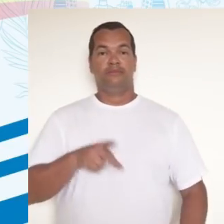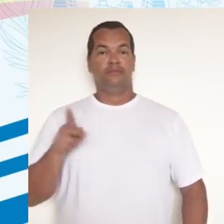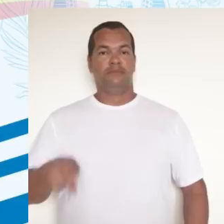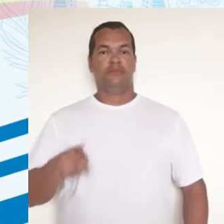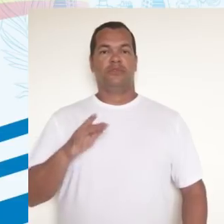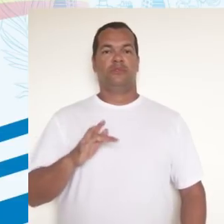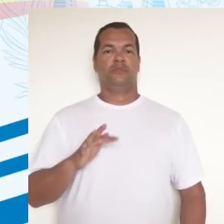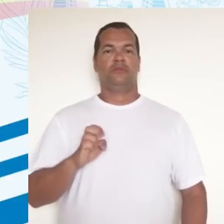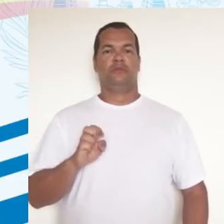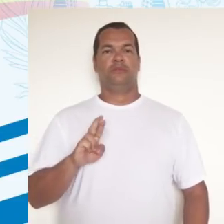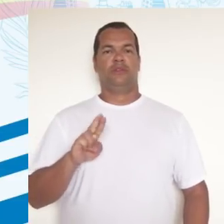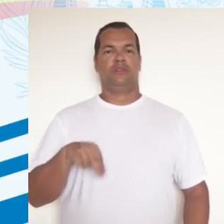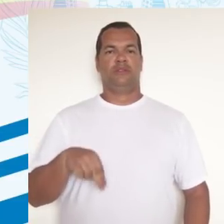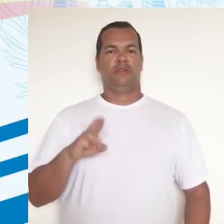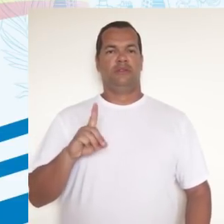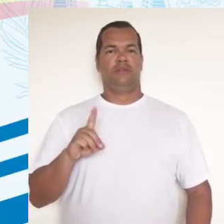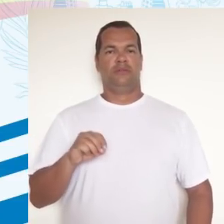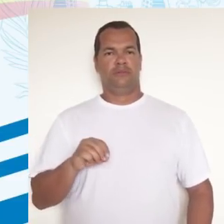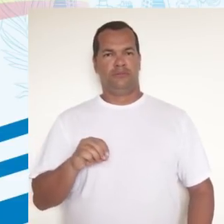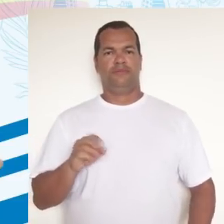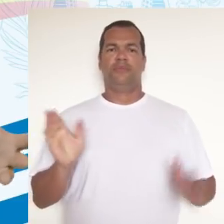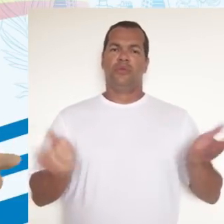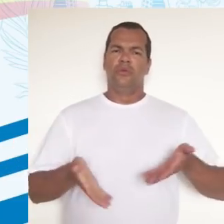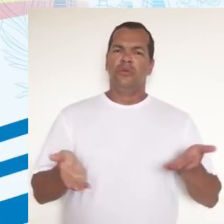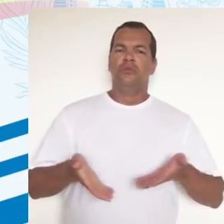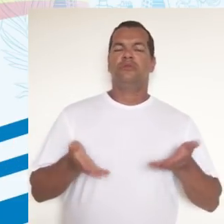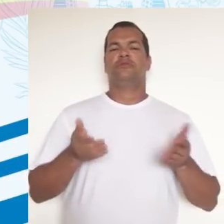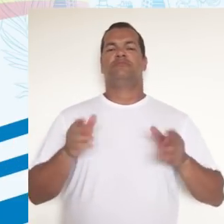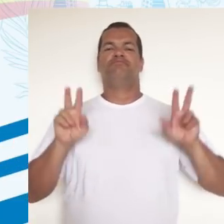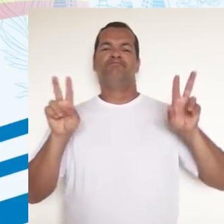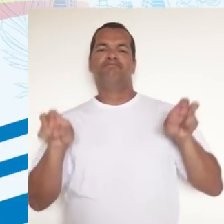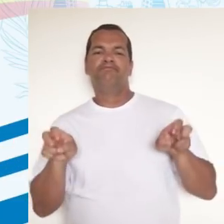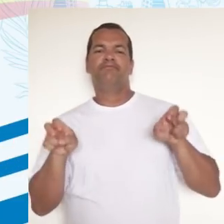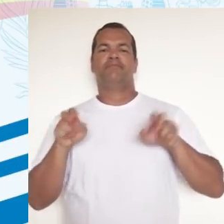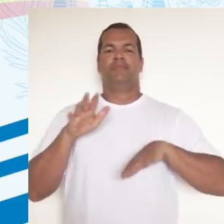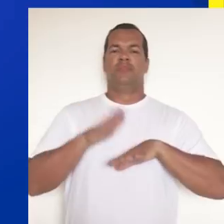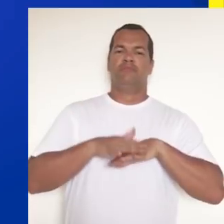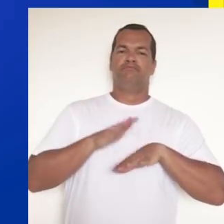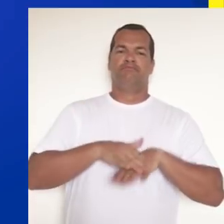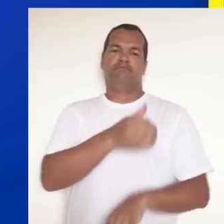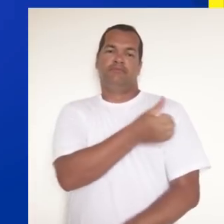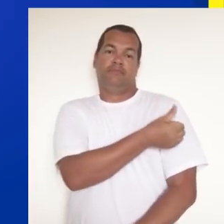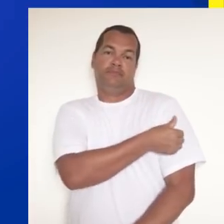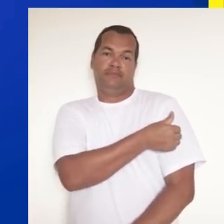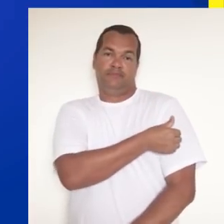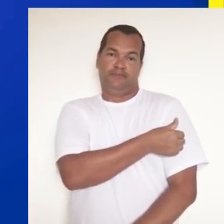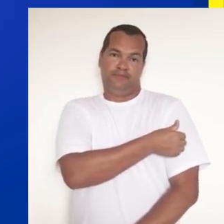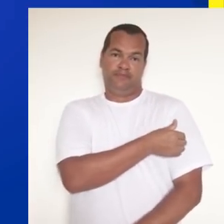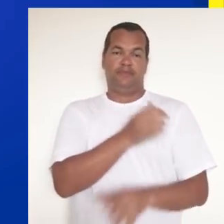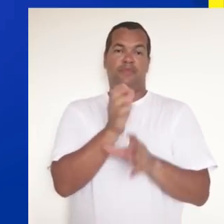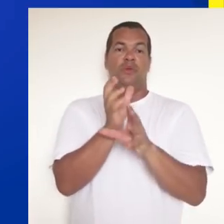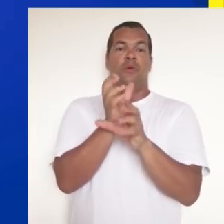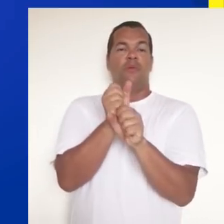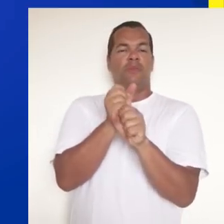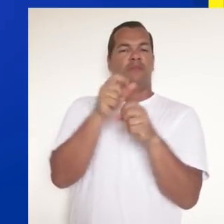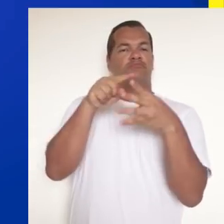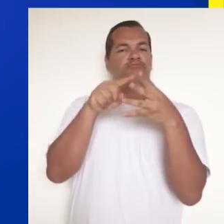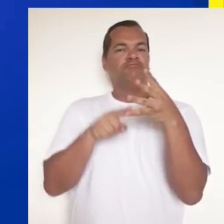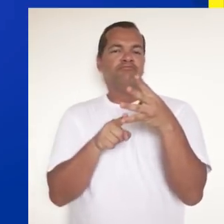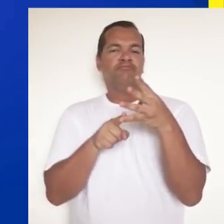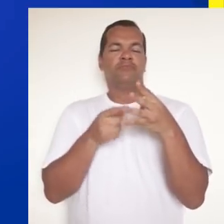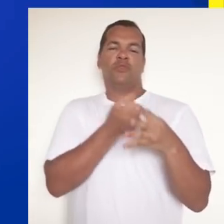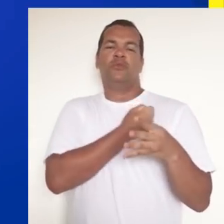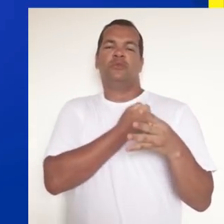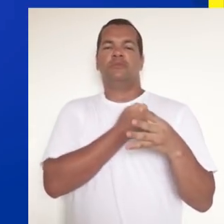Olá, eu sou o professor Fernando Augusto e neste dia nós estaremos tratando sobre matemática do sexto ano, operações